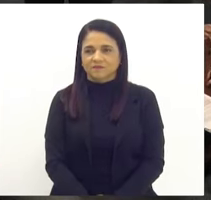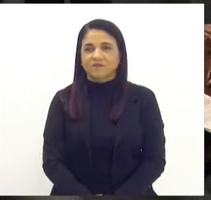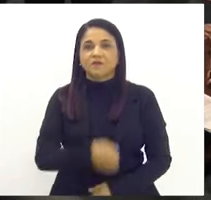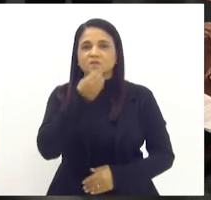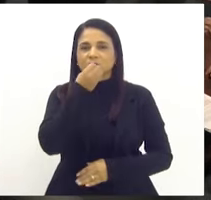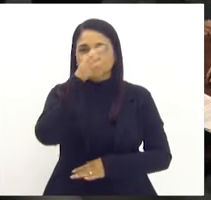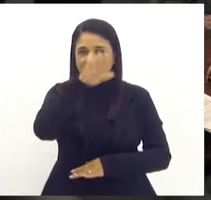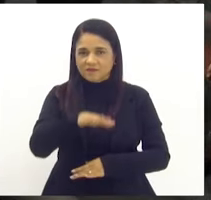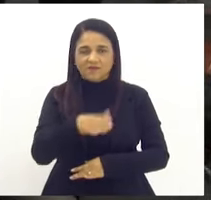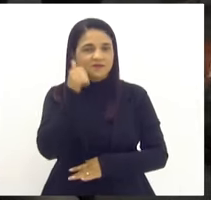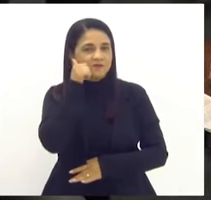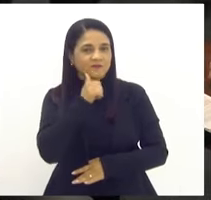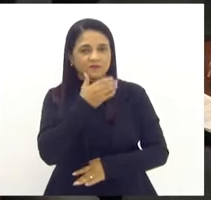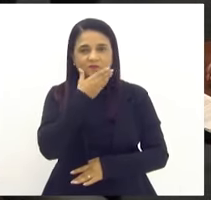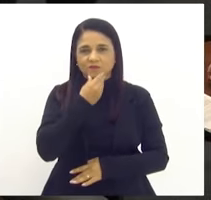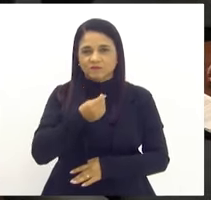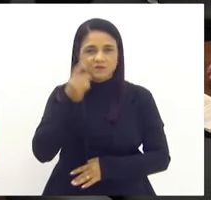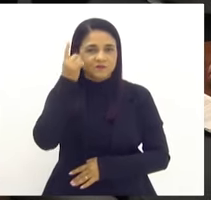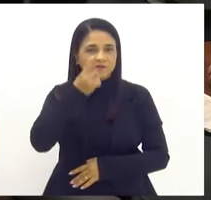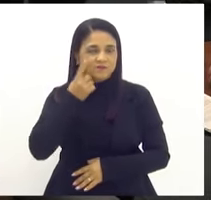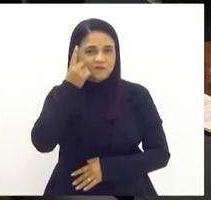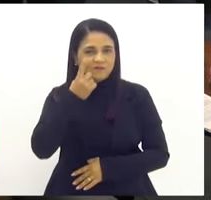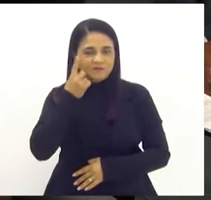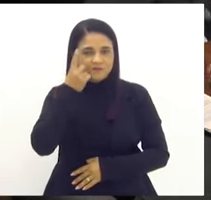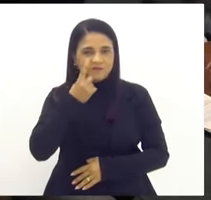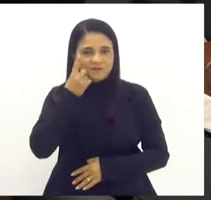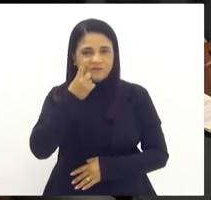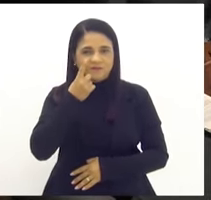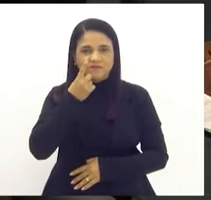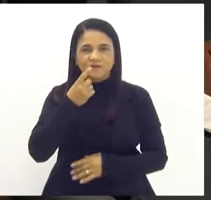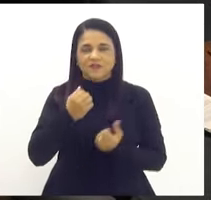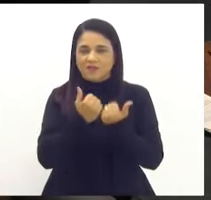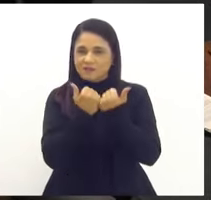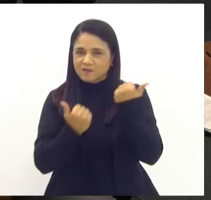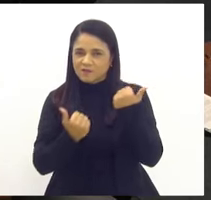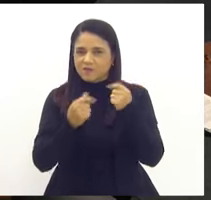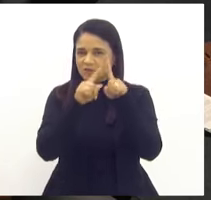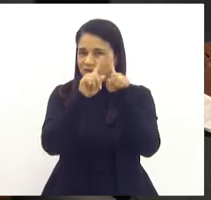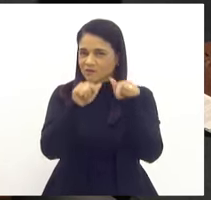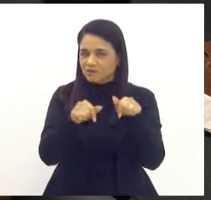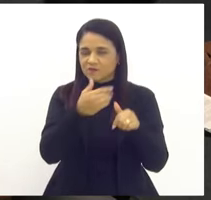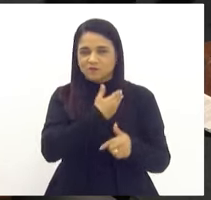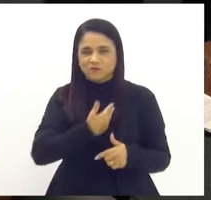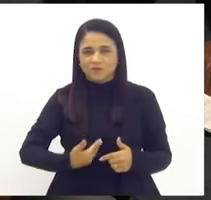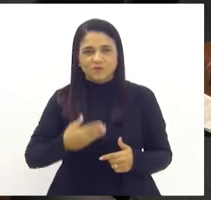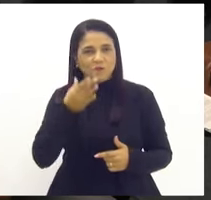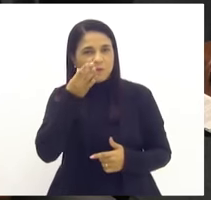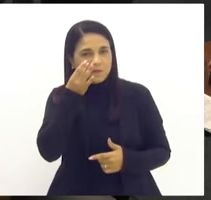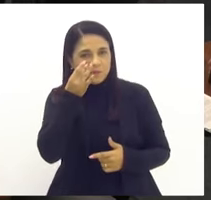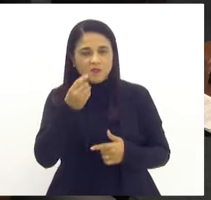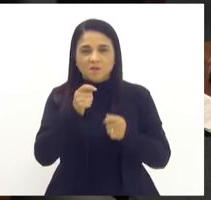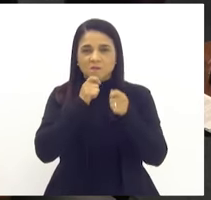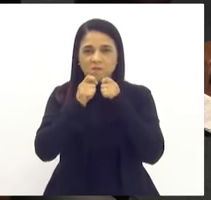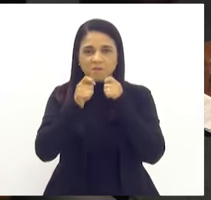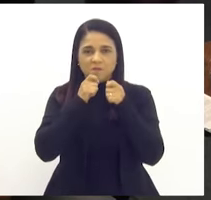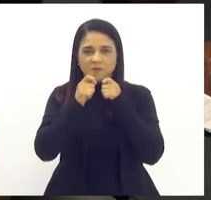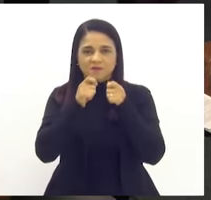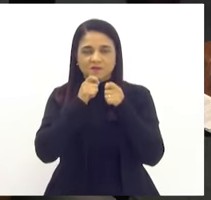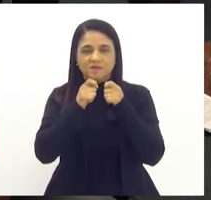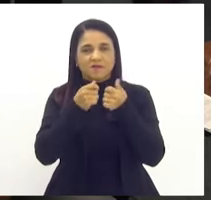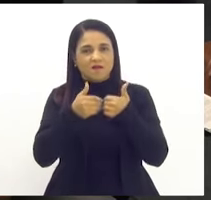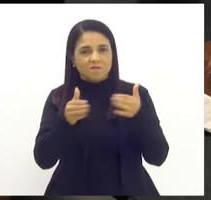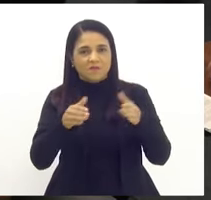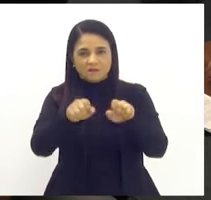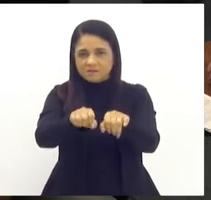boa tarde senhores e senhores deputados assessores servidores público presente imprensa está